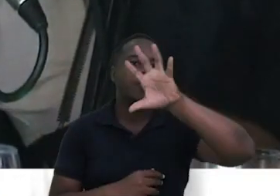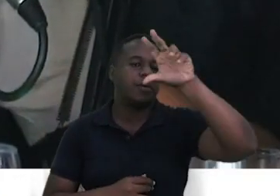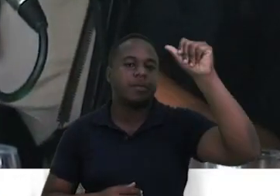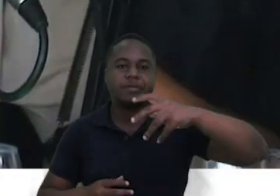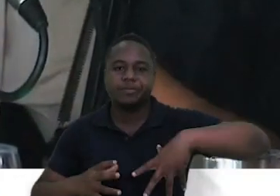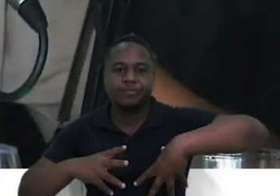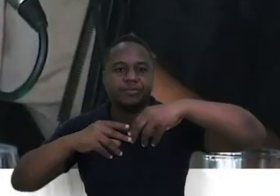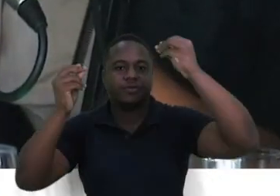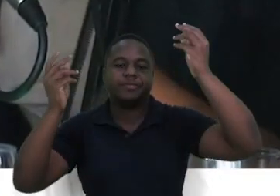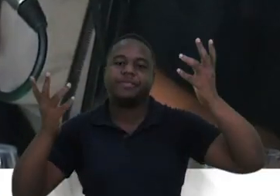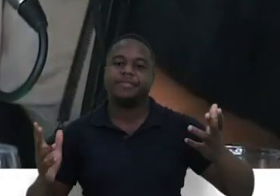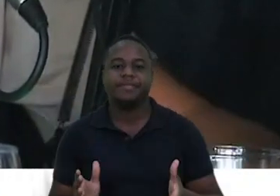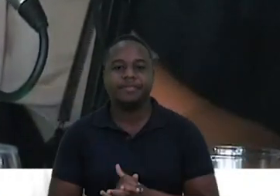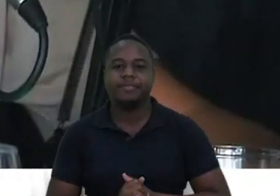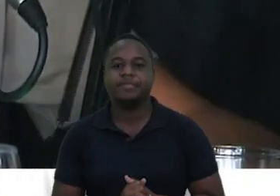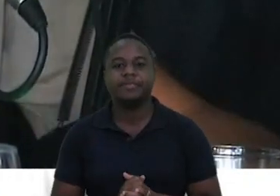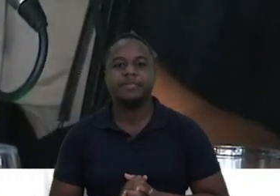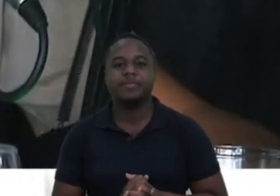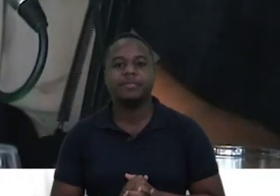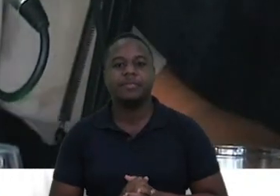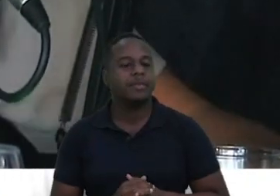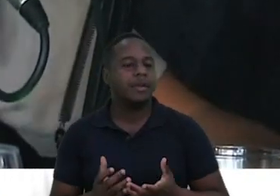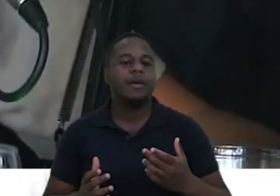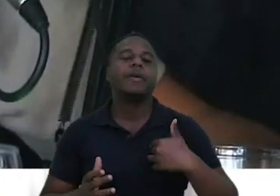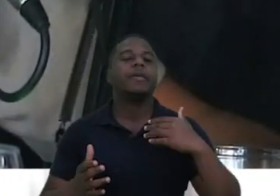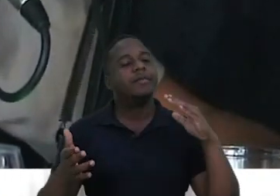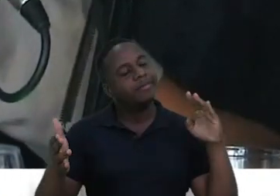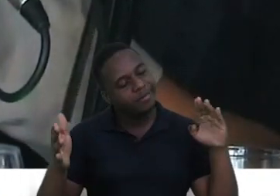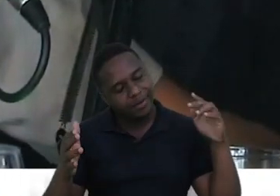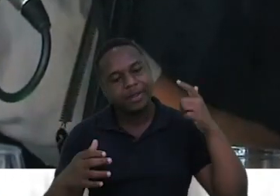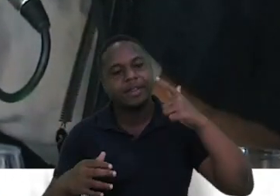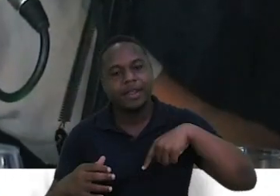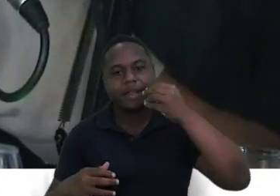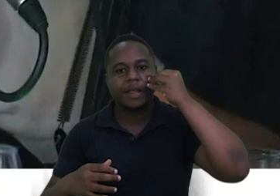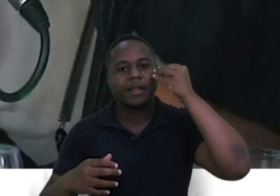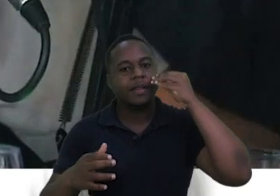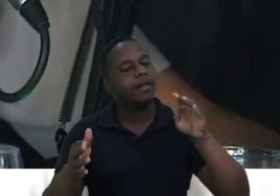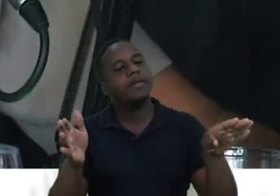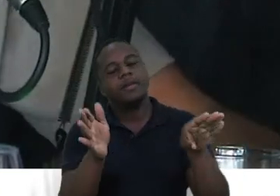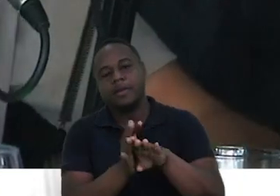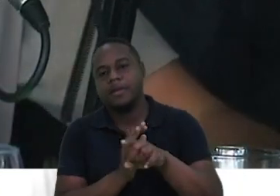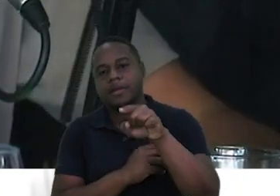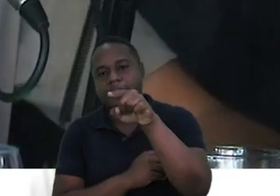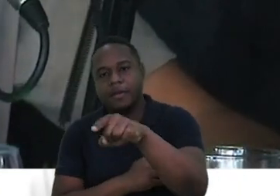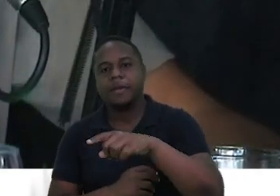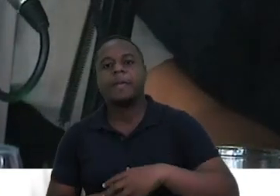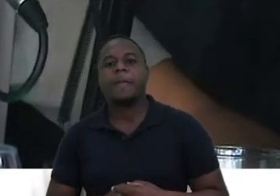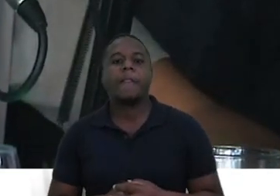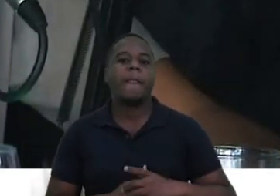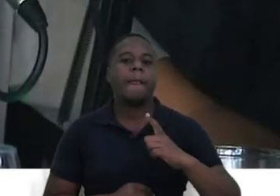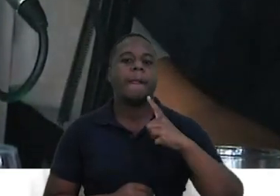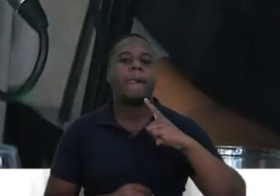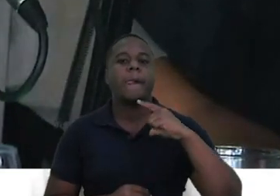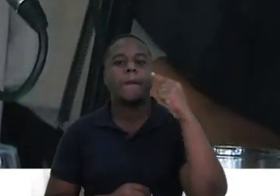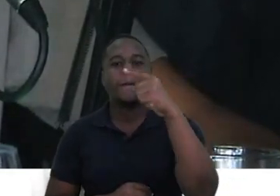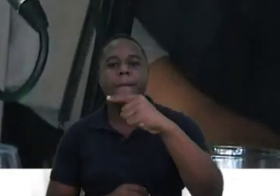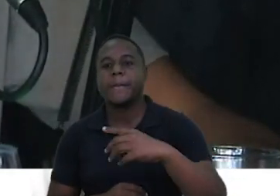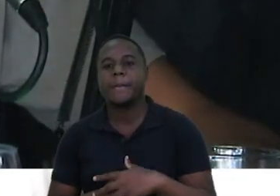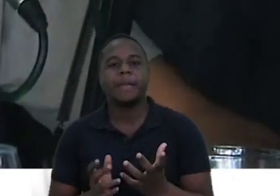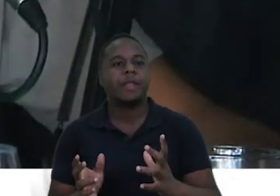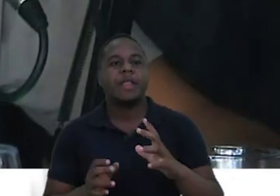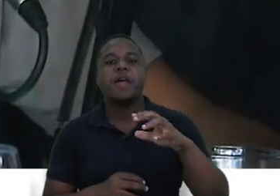sumiu. E aí fui, de volta, entrei, consegui entrar e foi aquele sufoco. Cheguei lá, não tinha nenhuma